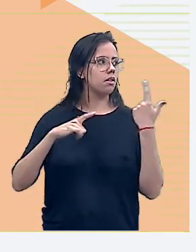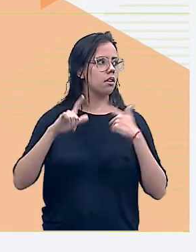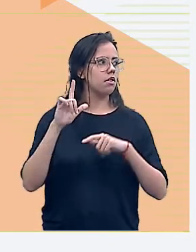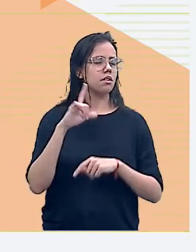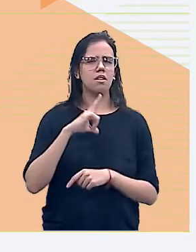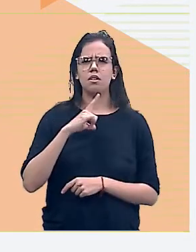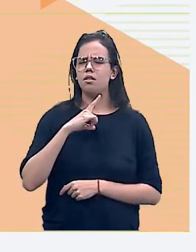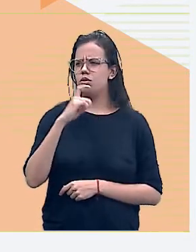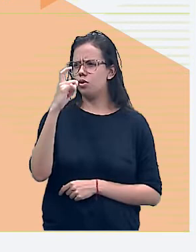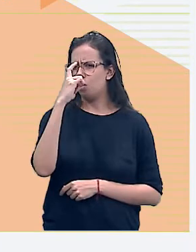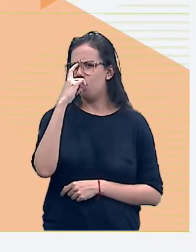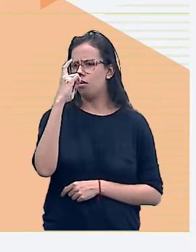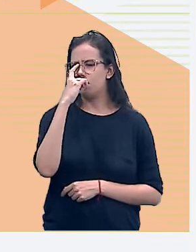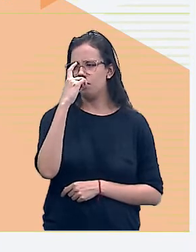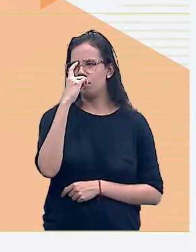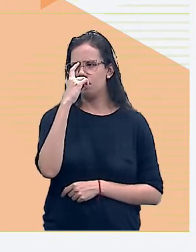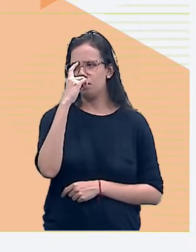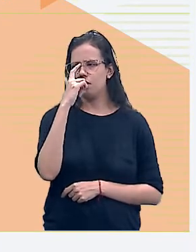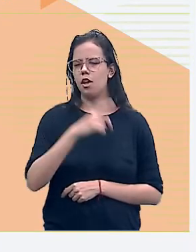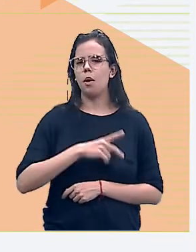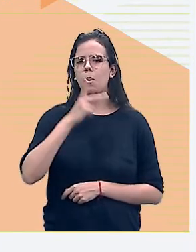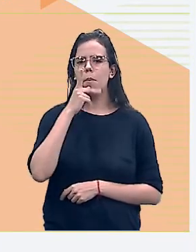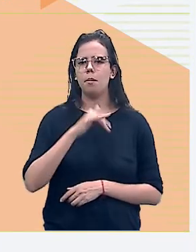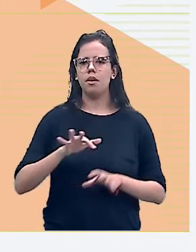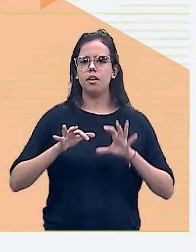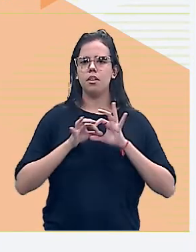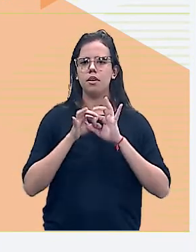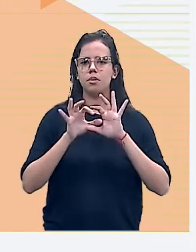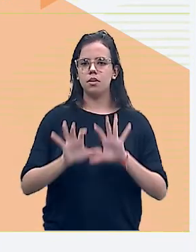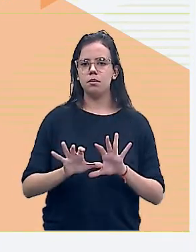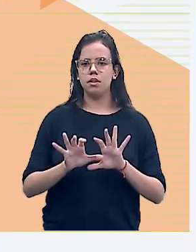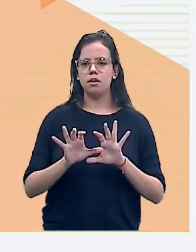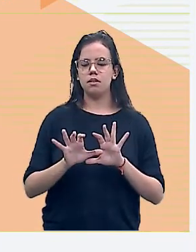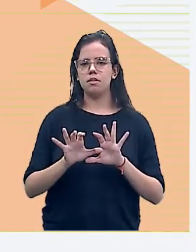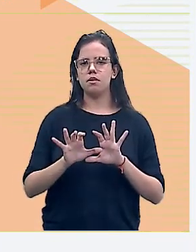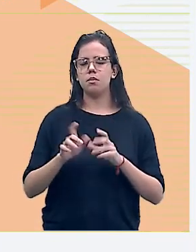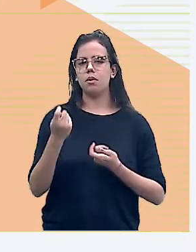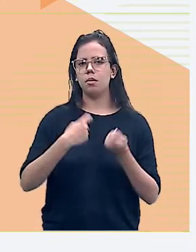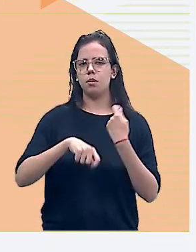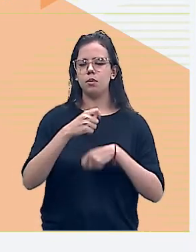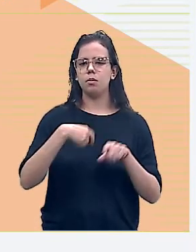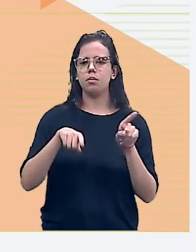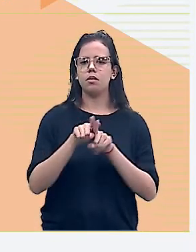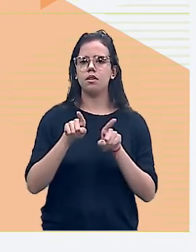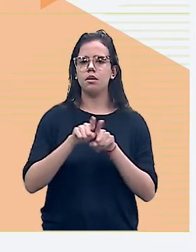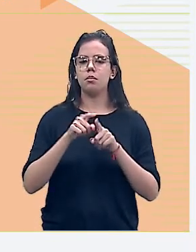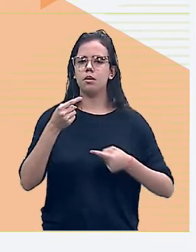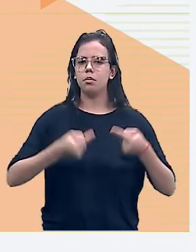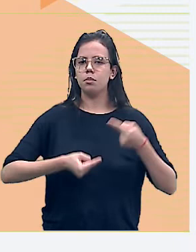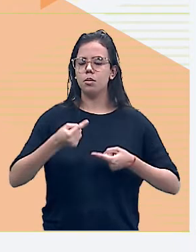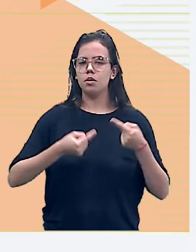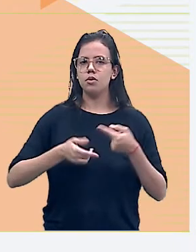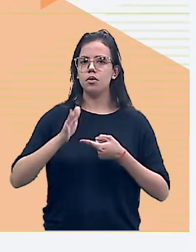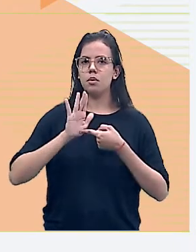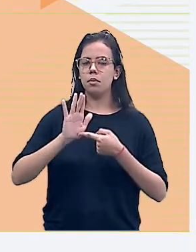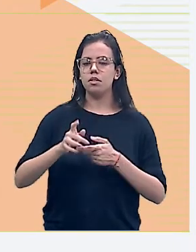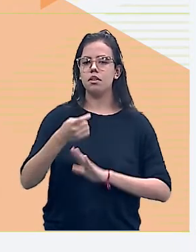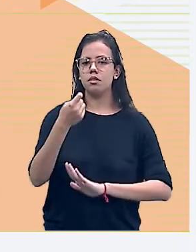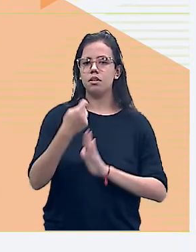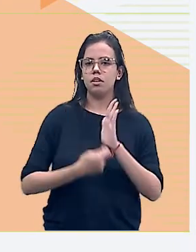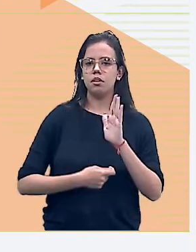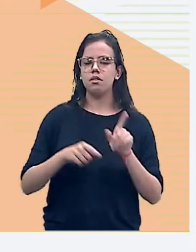o João Ok Ele é o pai do liberalismo econômico e político você vai começar a trazer aqui para sua redação